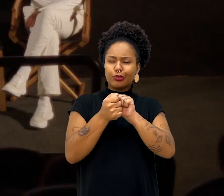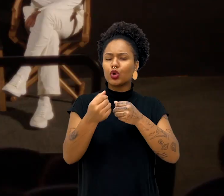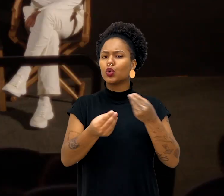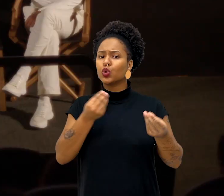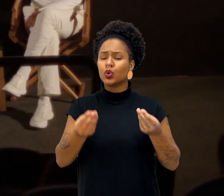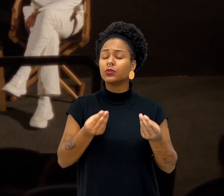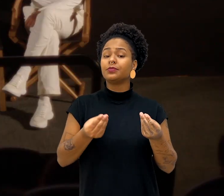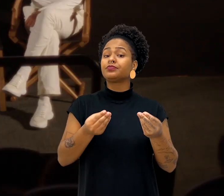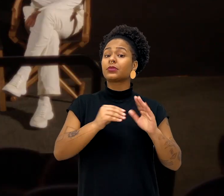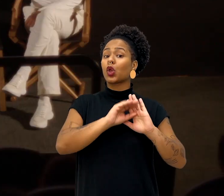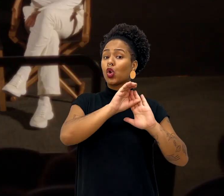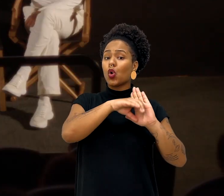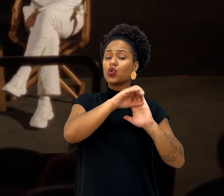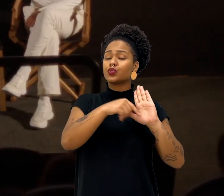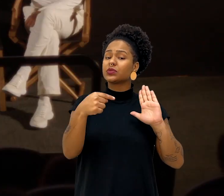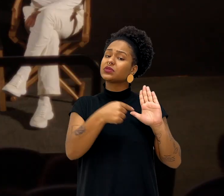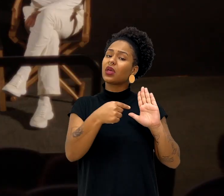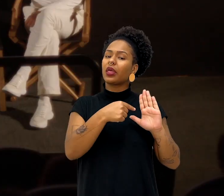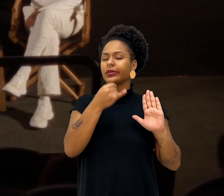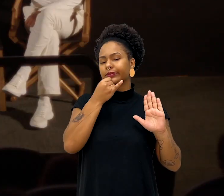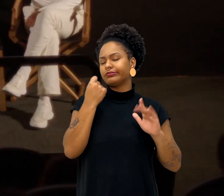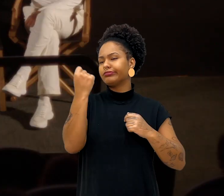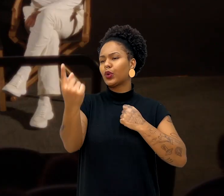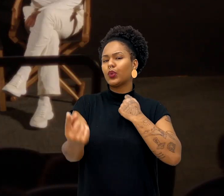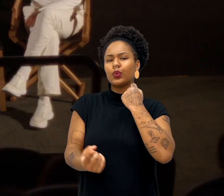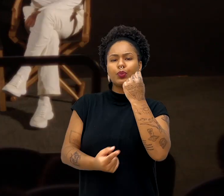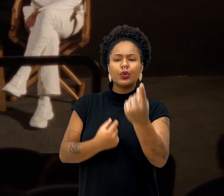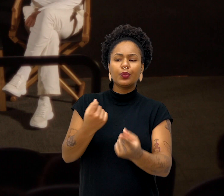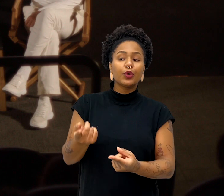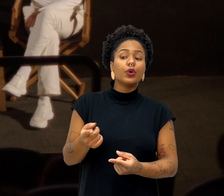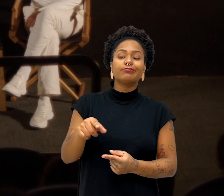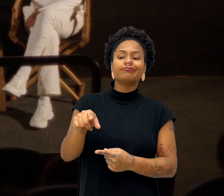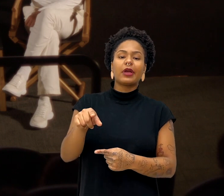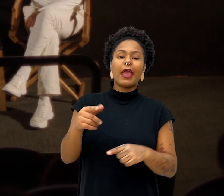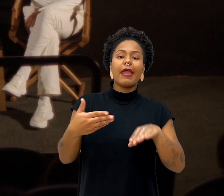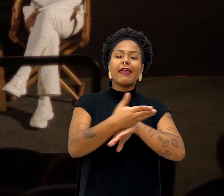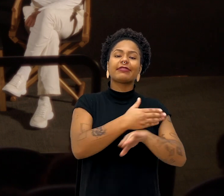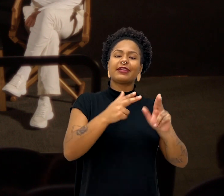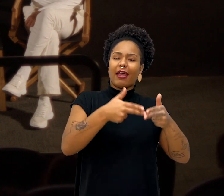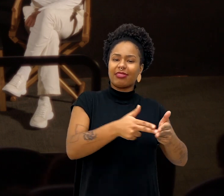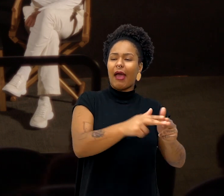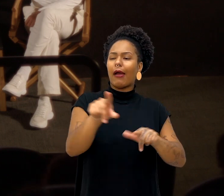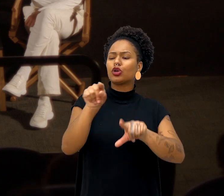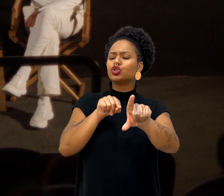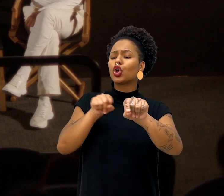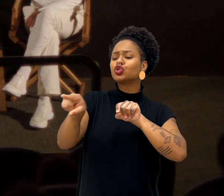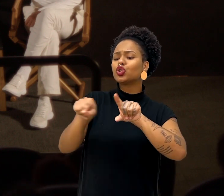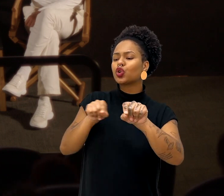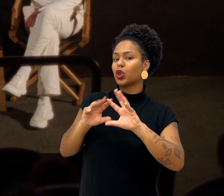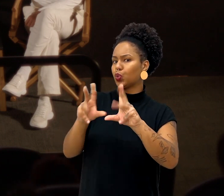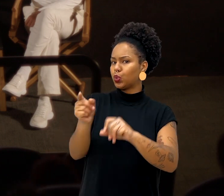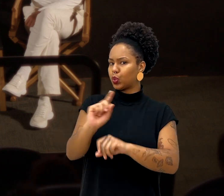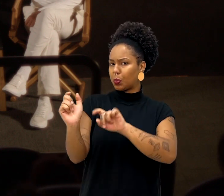da fé com os povos negros e aquele conceito de que poucos